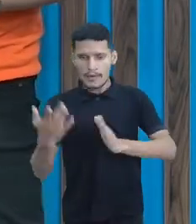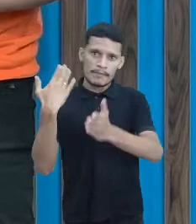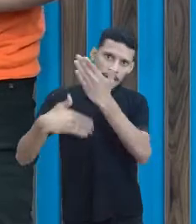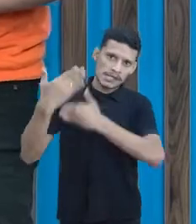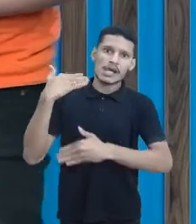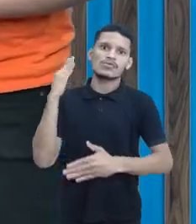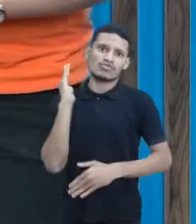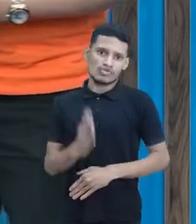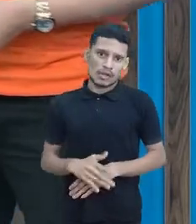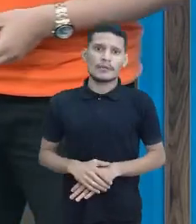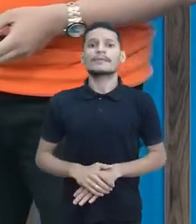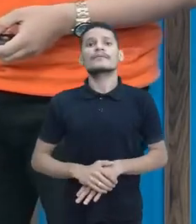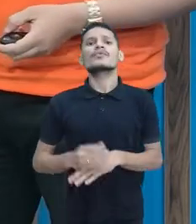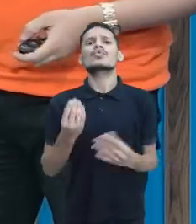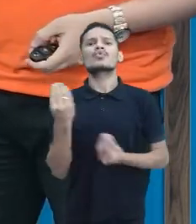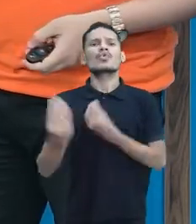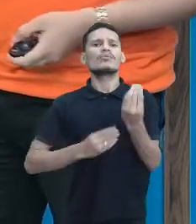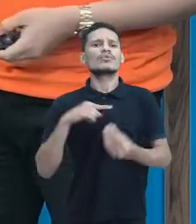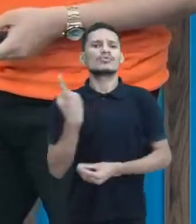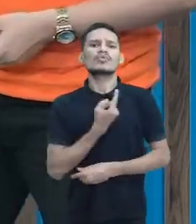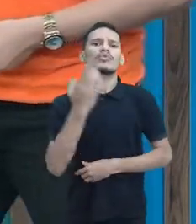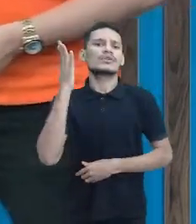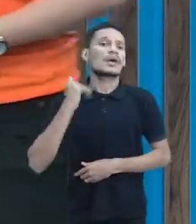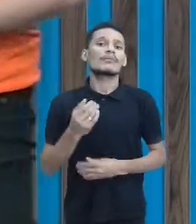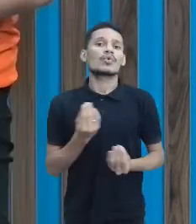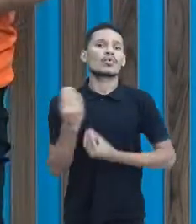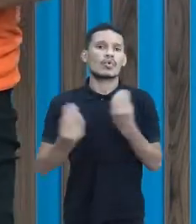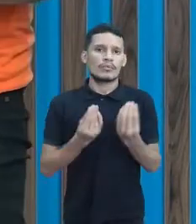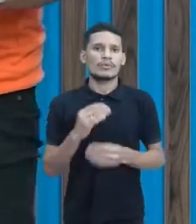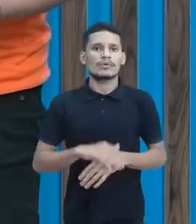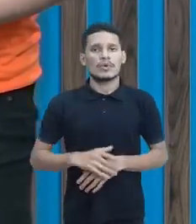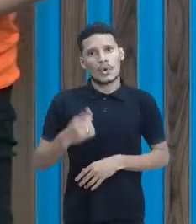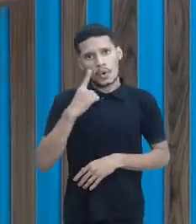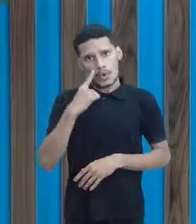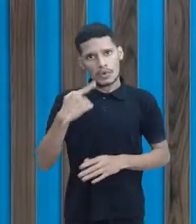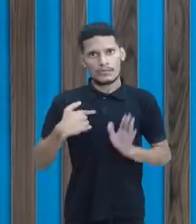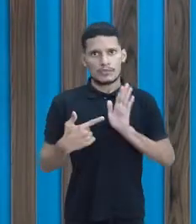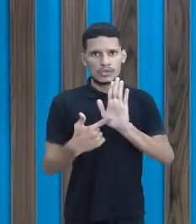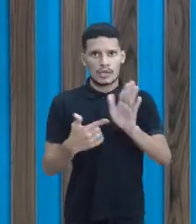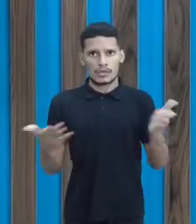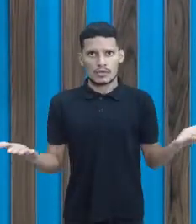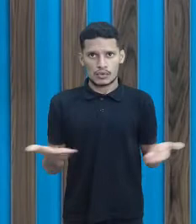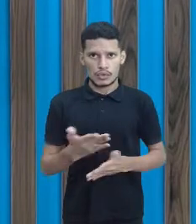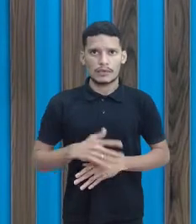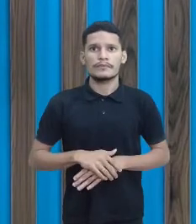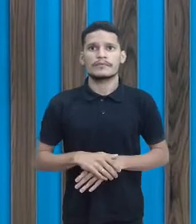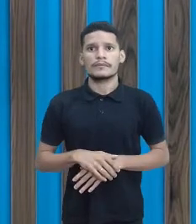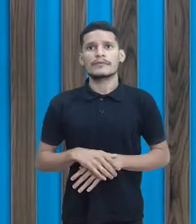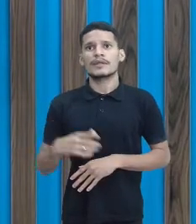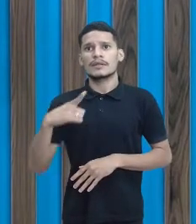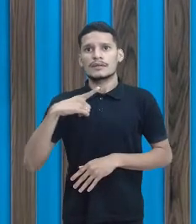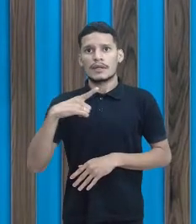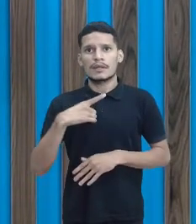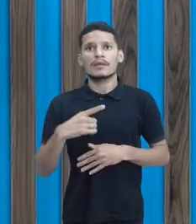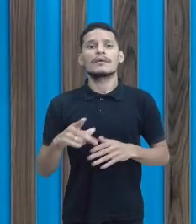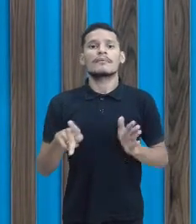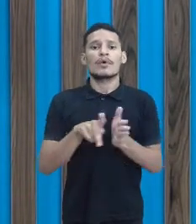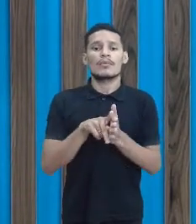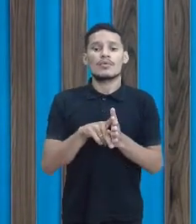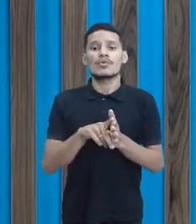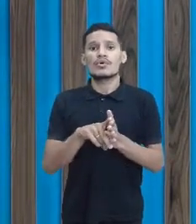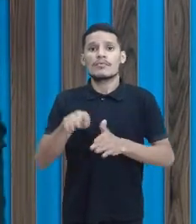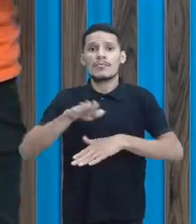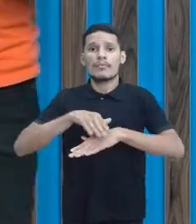que a gente sabe disso? A gente vai chegar lá já já. Ou melhor, vou adiantar logo para vocês. Elas têm uma partícula